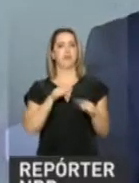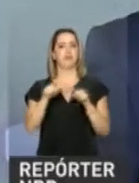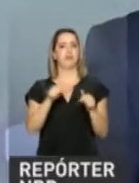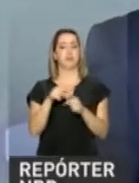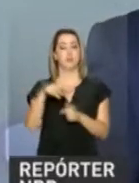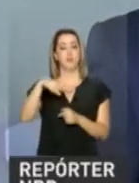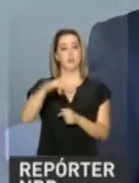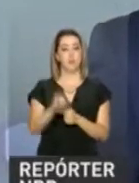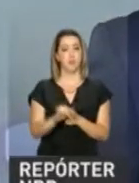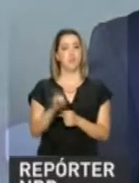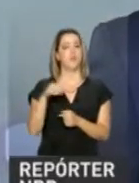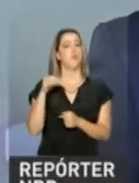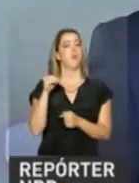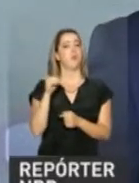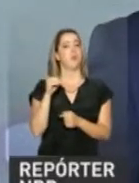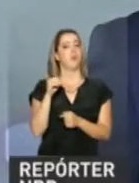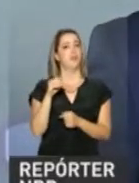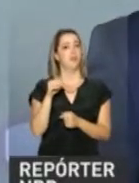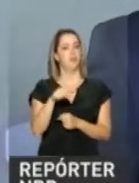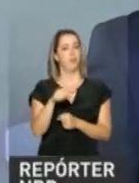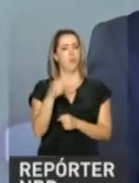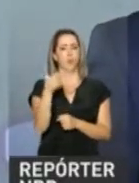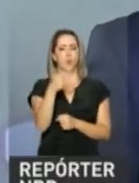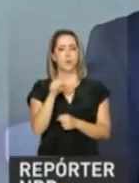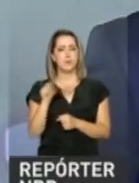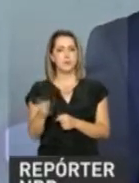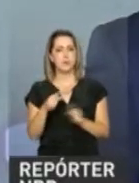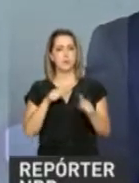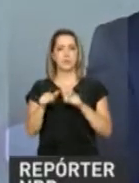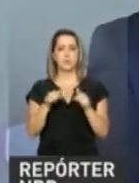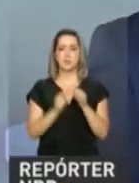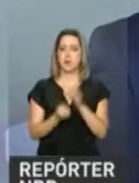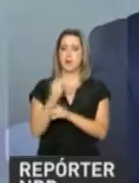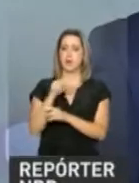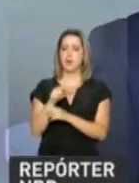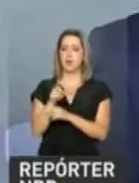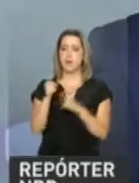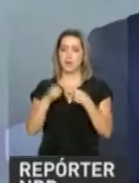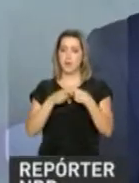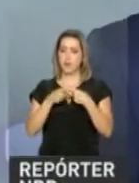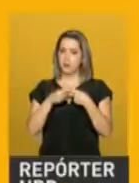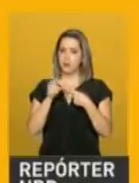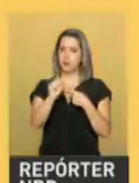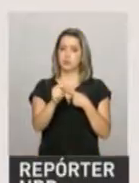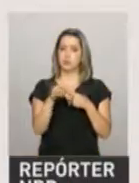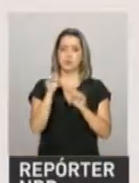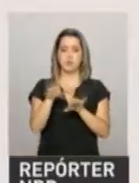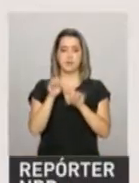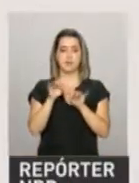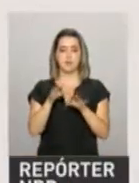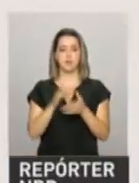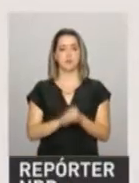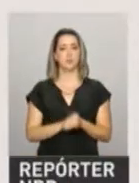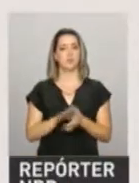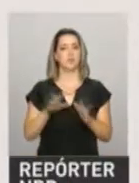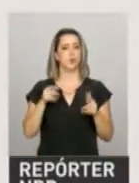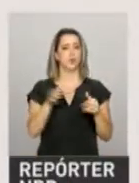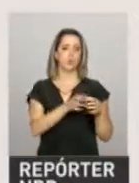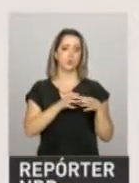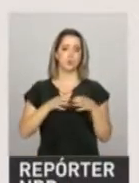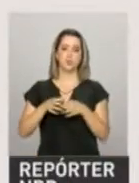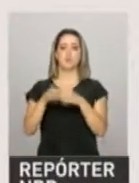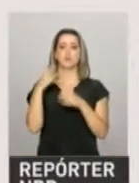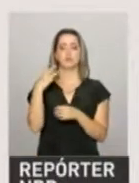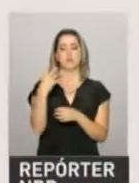de maio. Foram quase 2.000 postos em áreas como atendimento médico e educação. Em todos os setores, foram